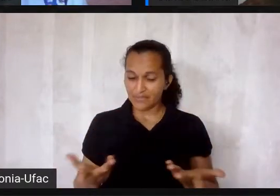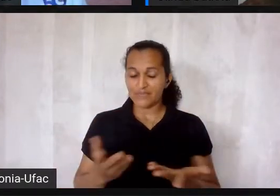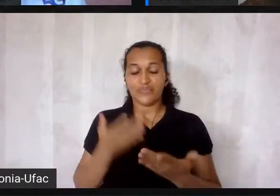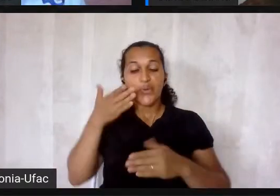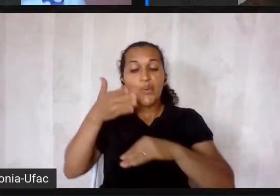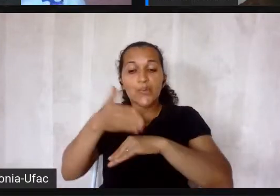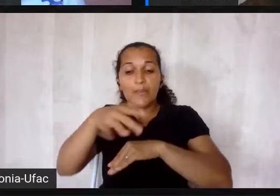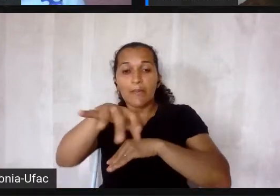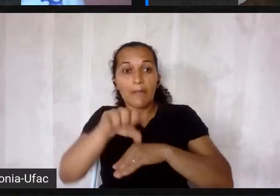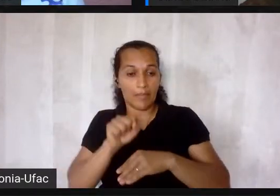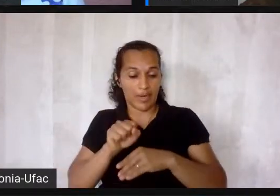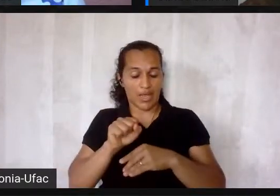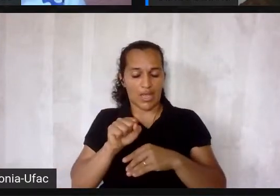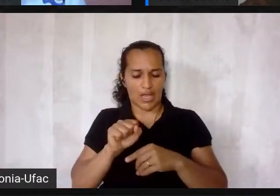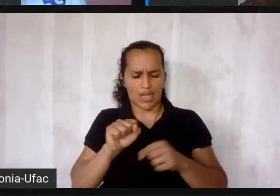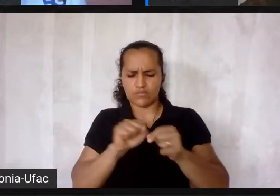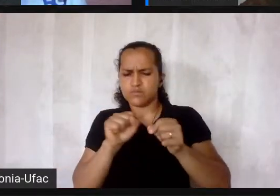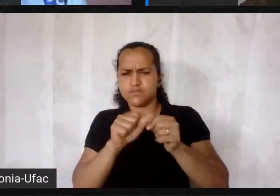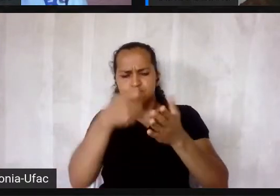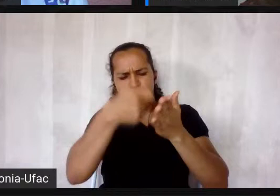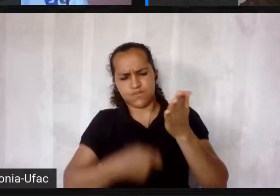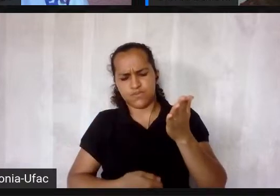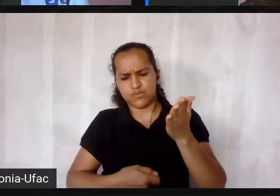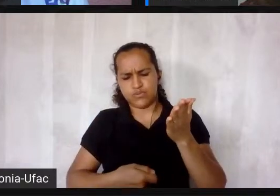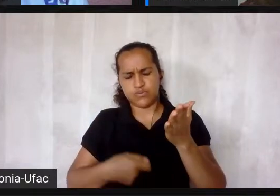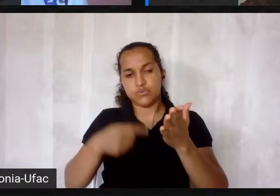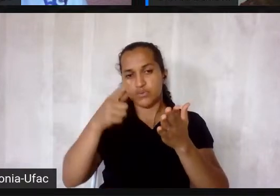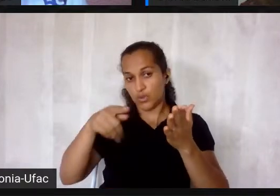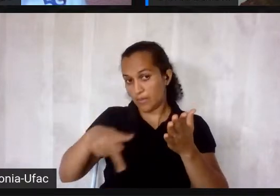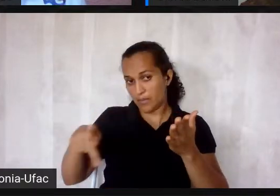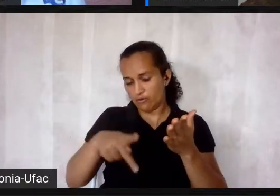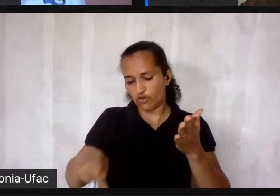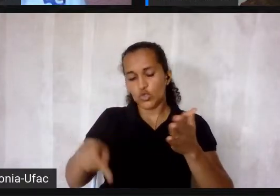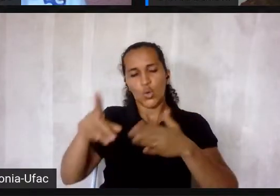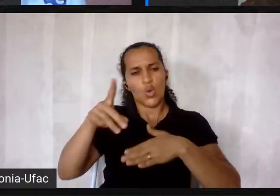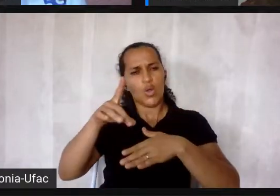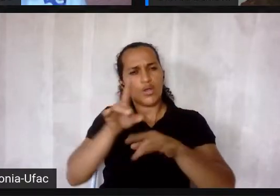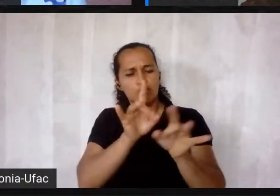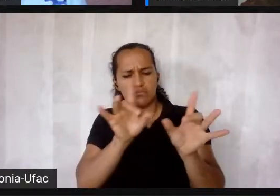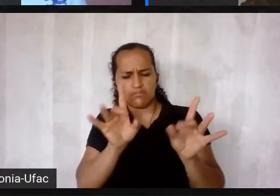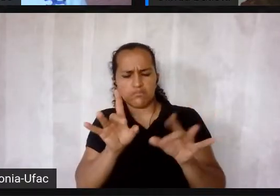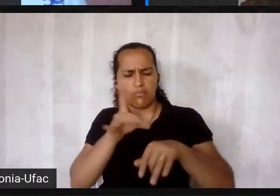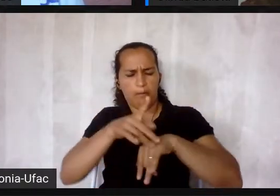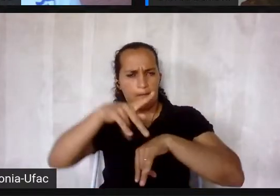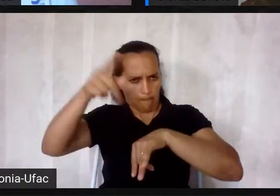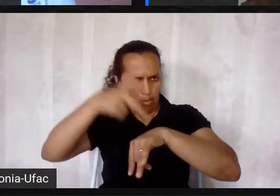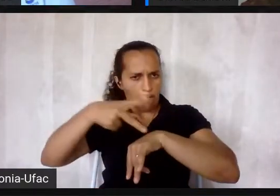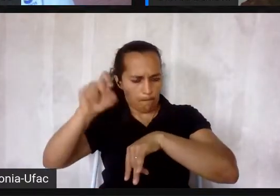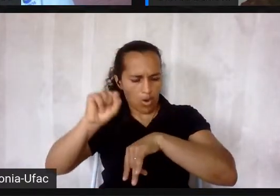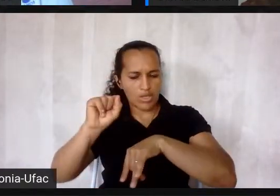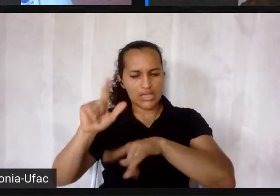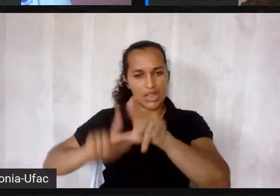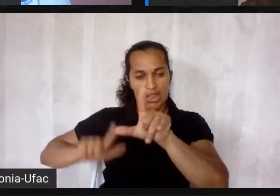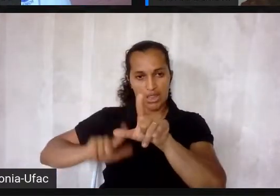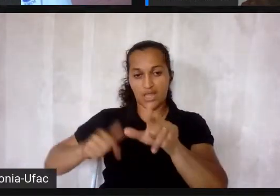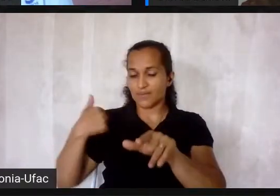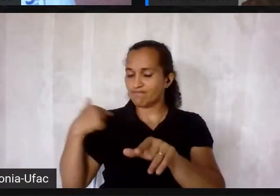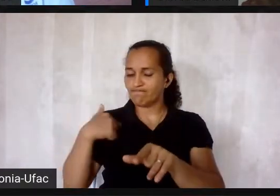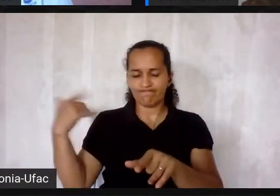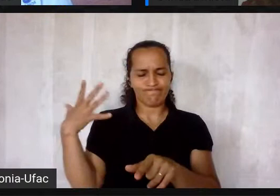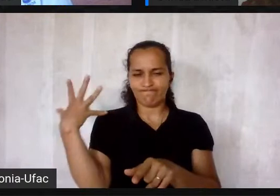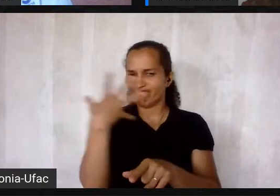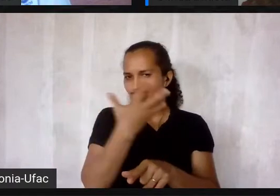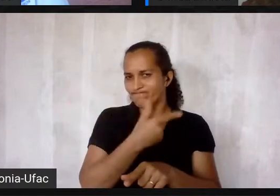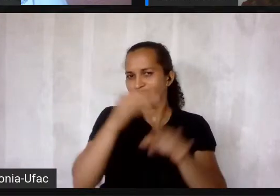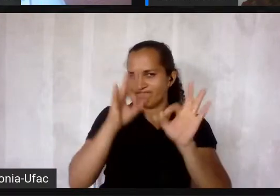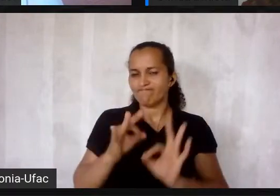dos discentes que fizeram as especializações de letras que a senhora mencionou. E eu achei linda essa ideia da professora, que ela